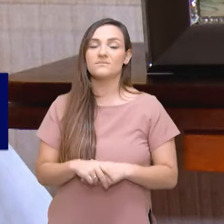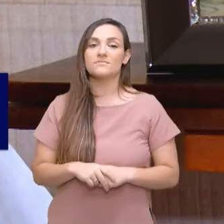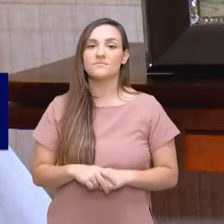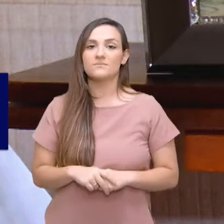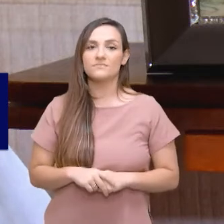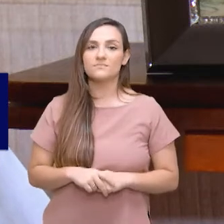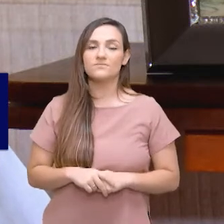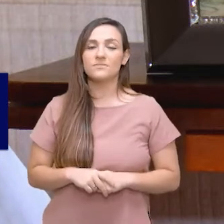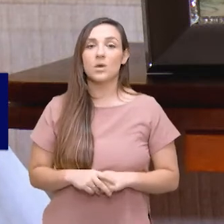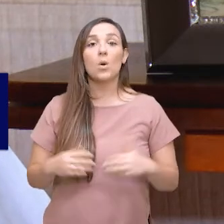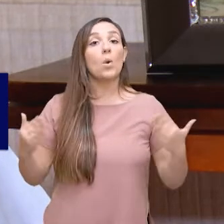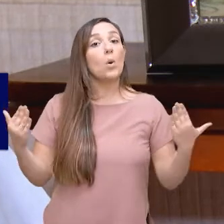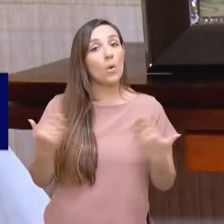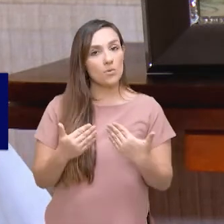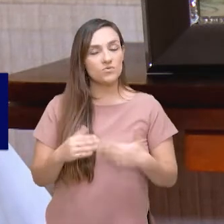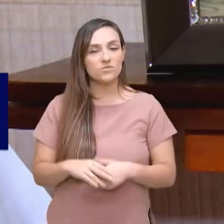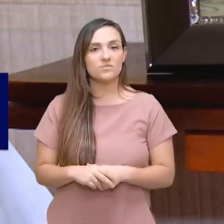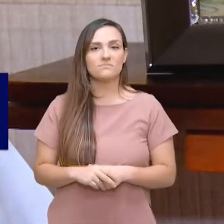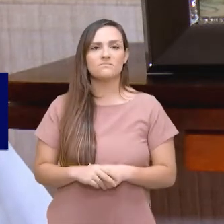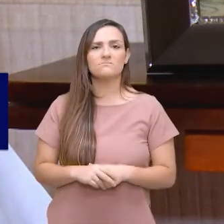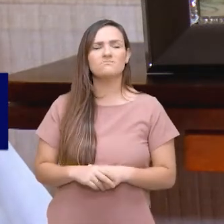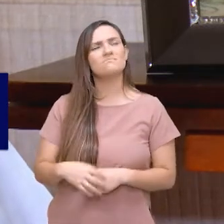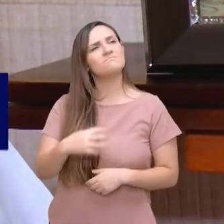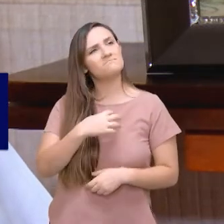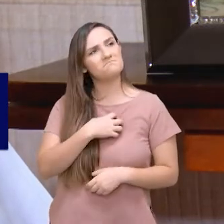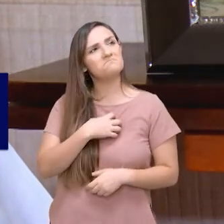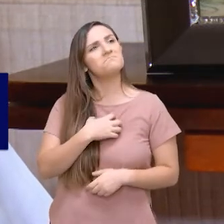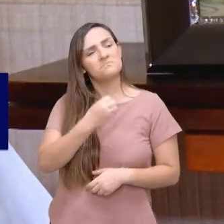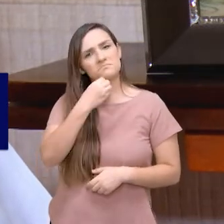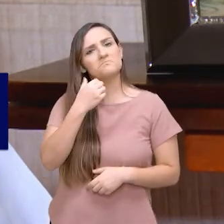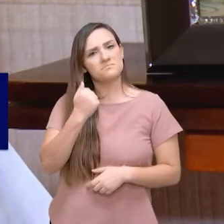E sinto hoje que valeu a pena